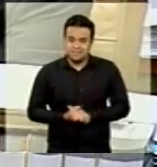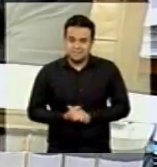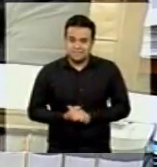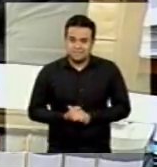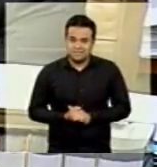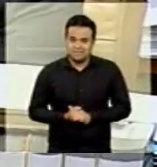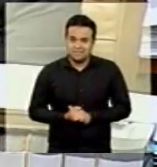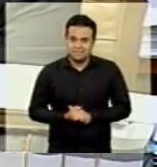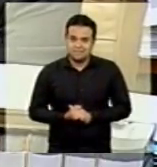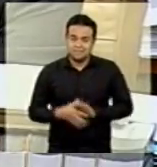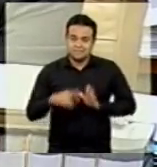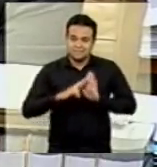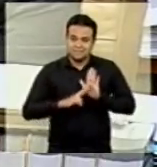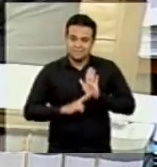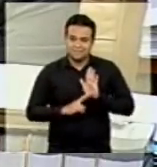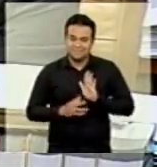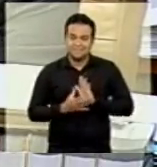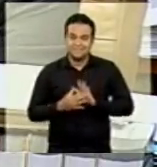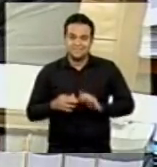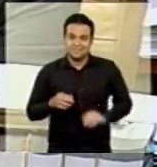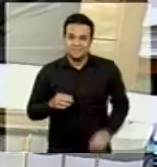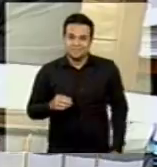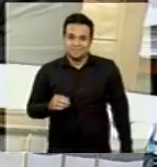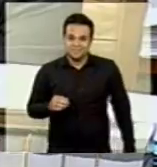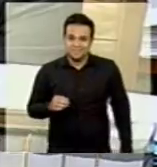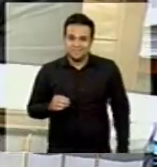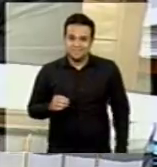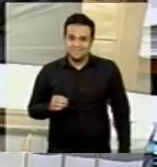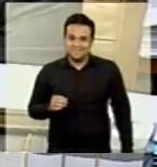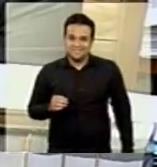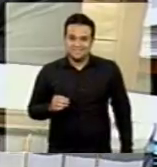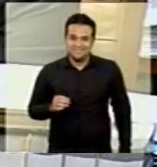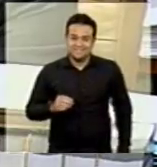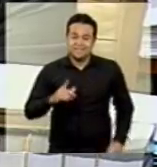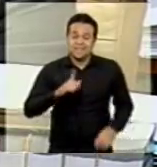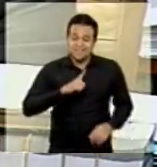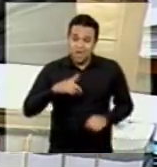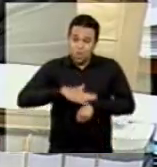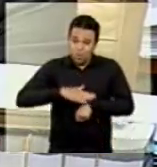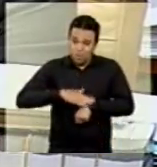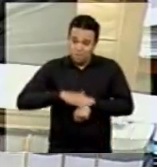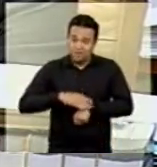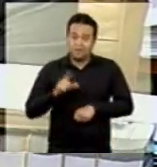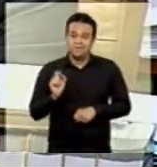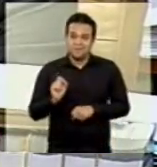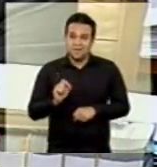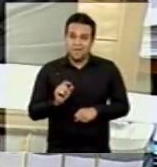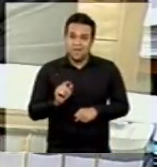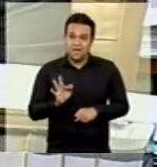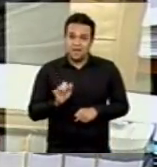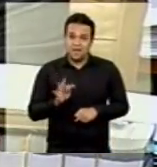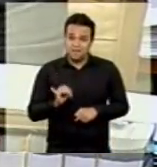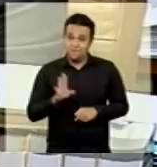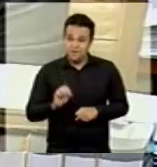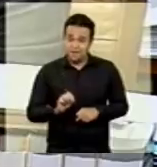da Casa Legislativa, mas não estando ele amparado pela imunidade no momento do fato tido como